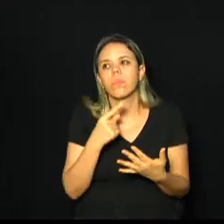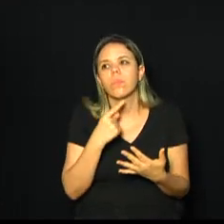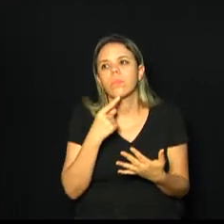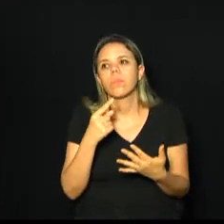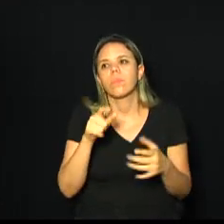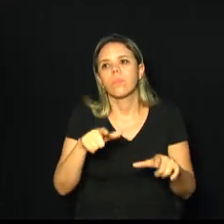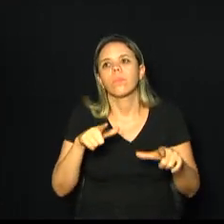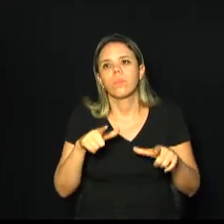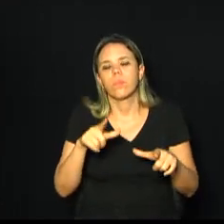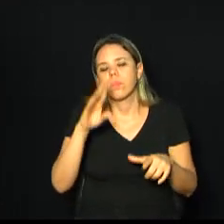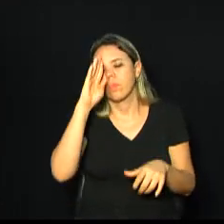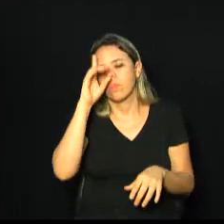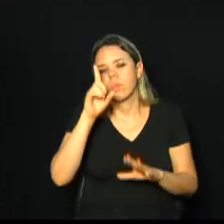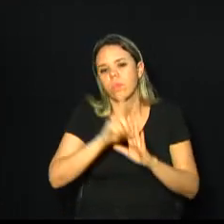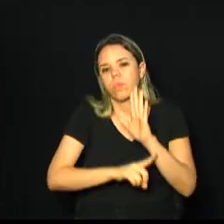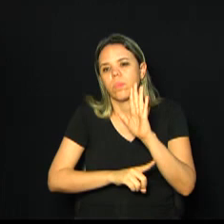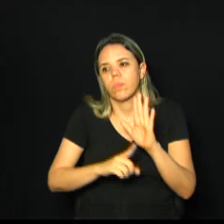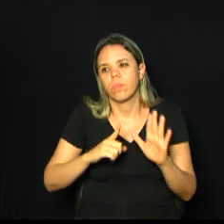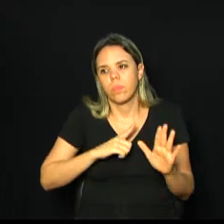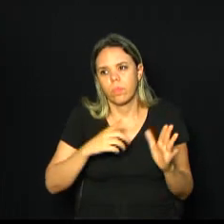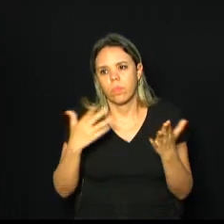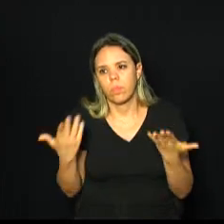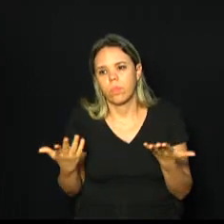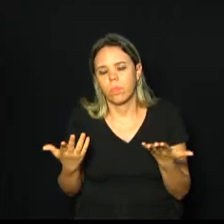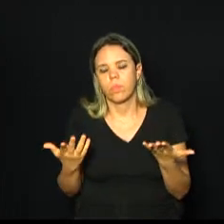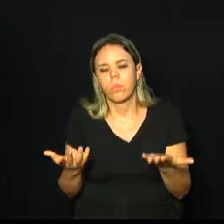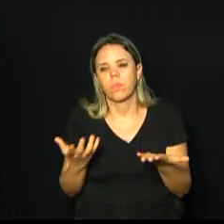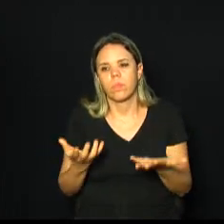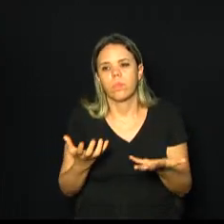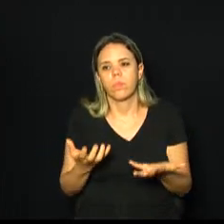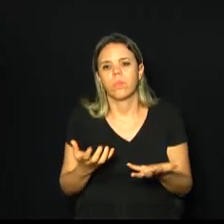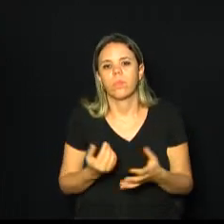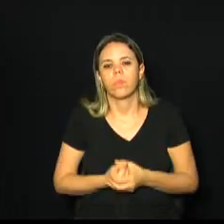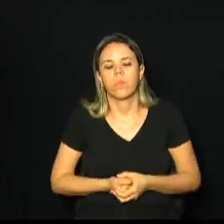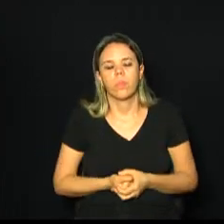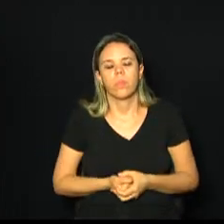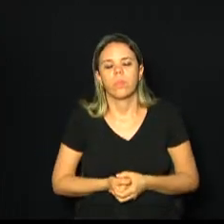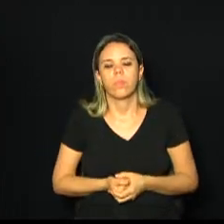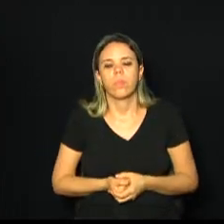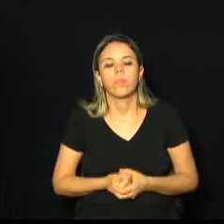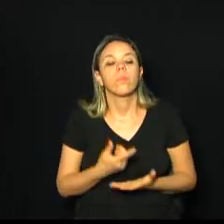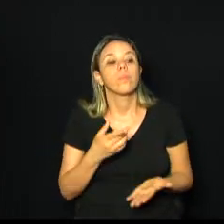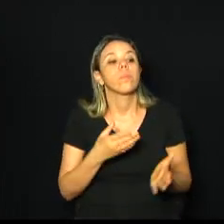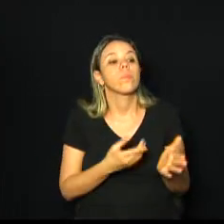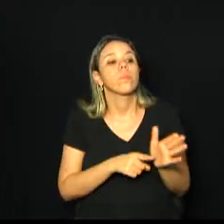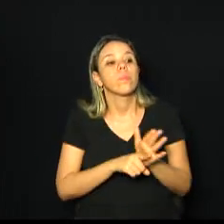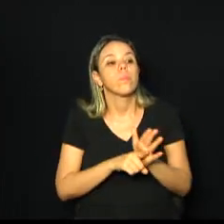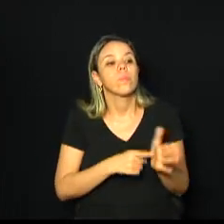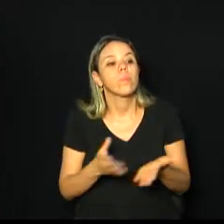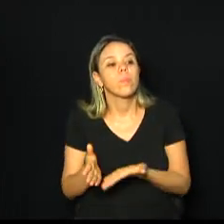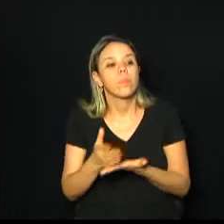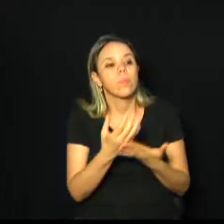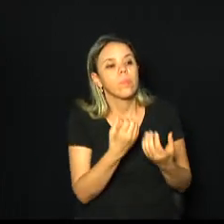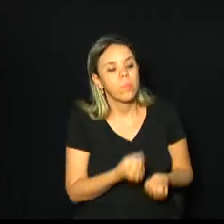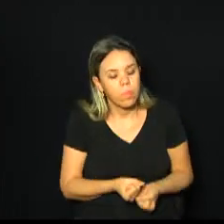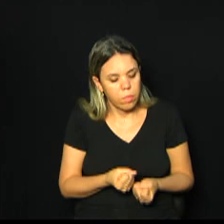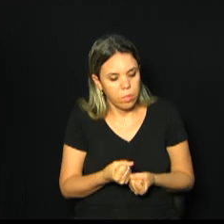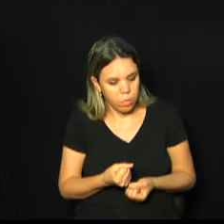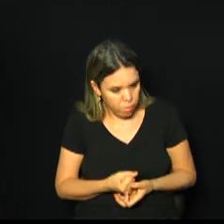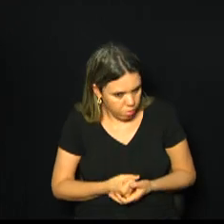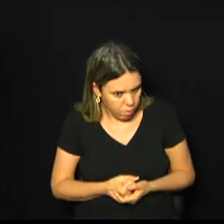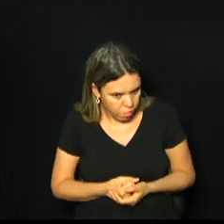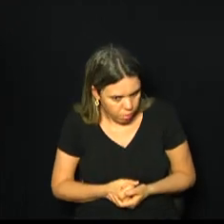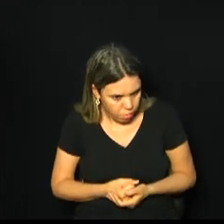titular do dado tem direito a requerer quando foi que esse dado foi coletado.